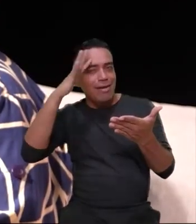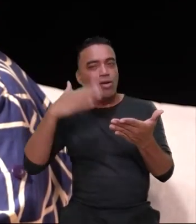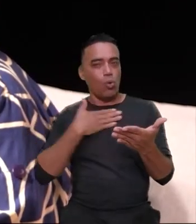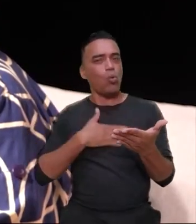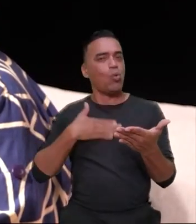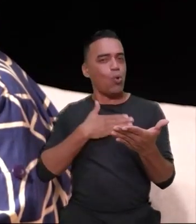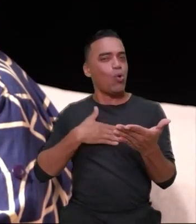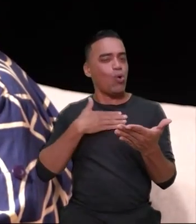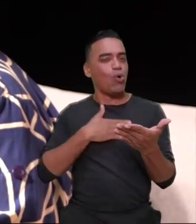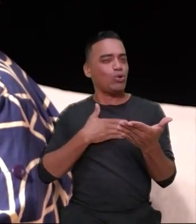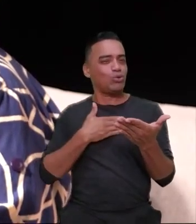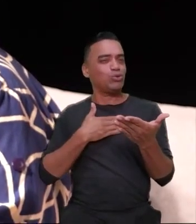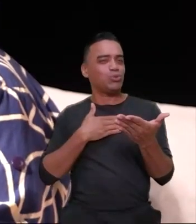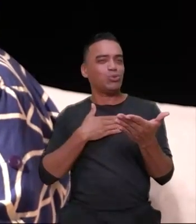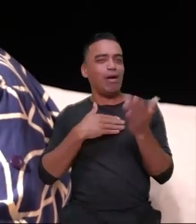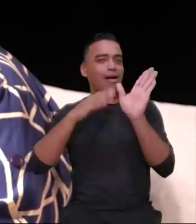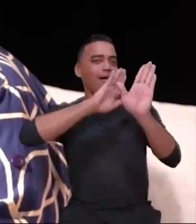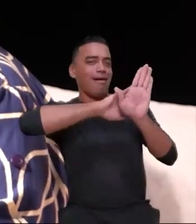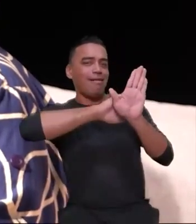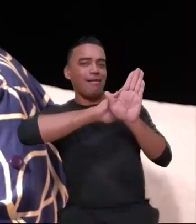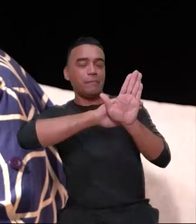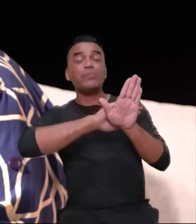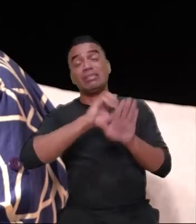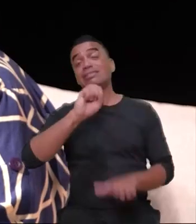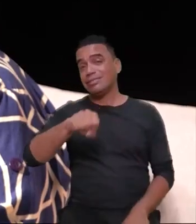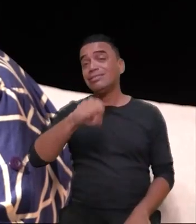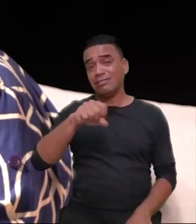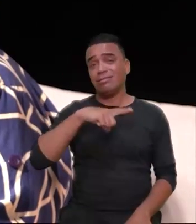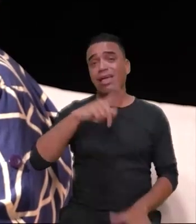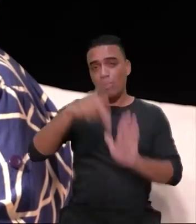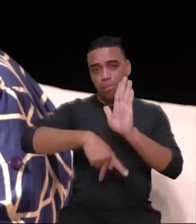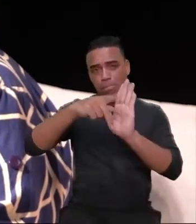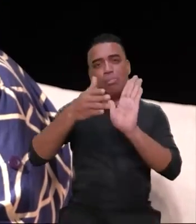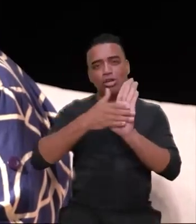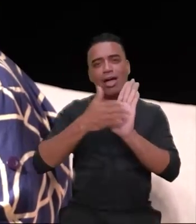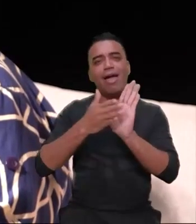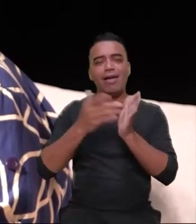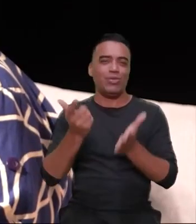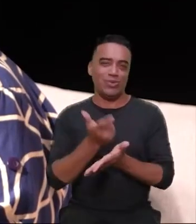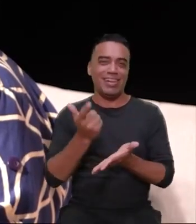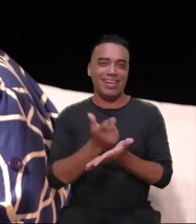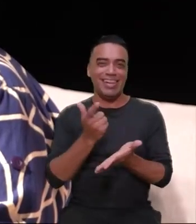Eu gosto da coisa insinuada. Sim, e tem um projeto de um livro que